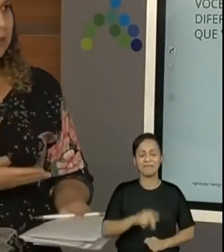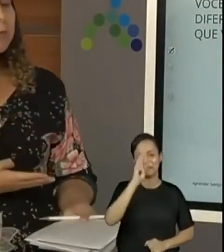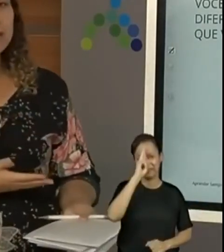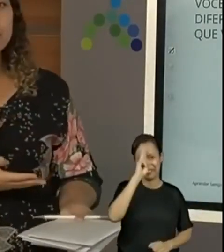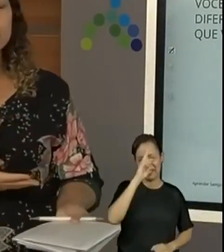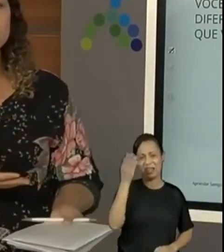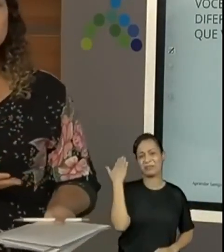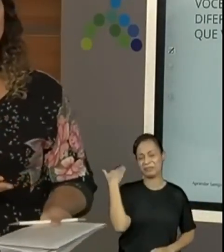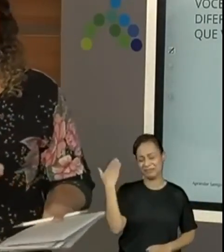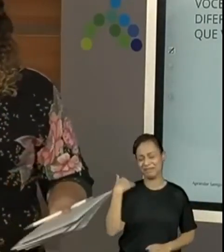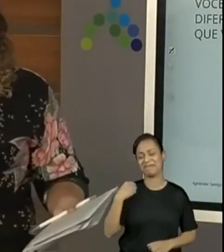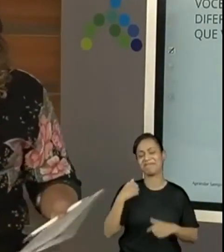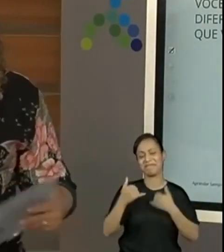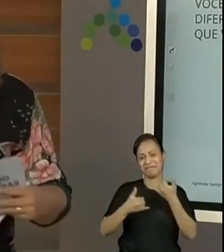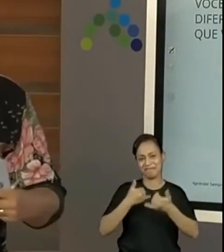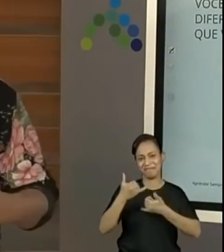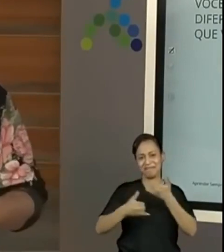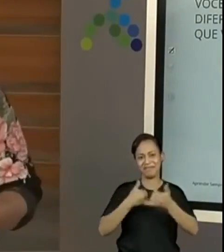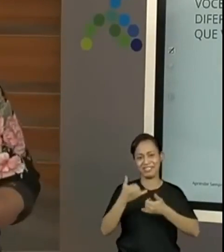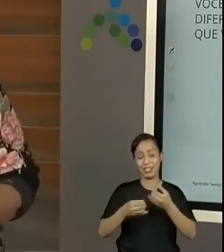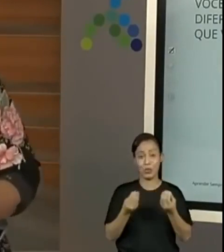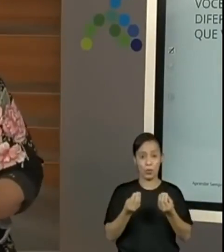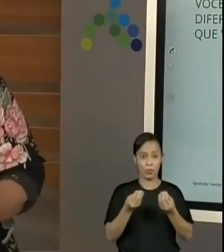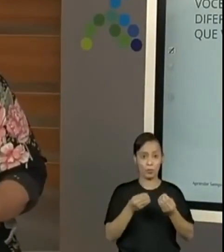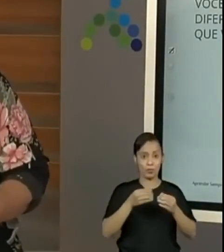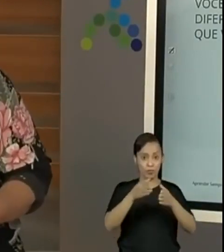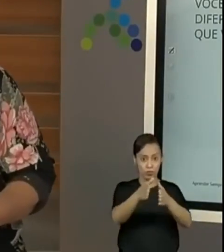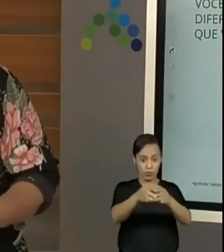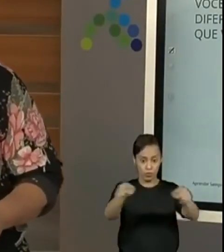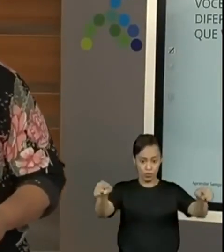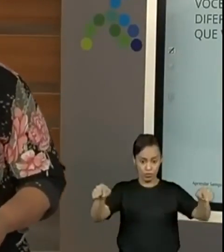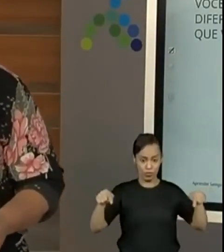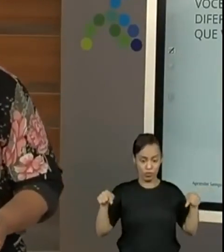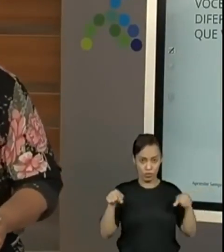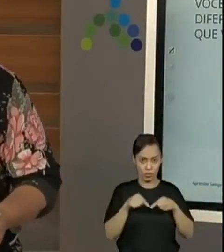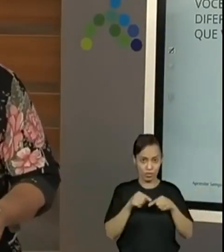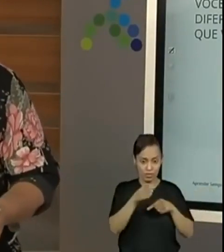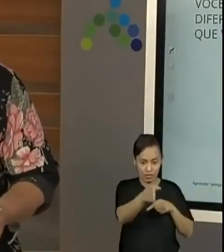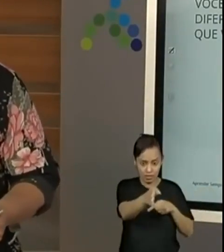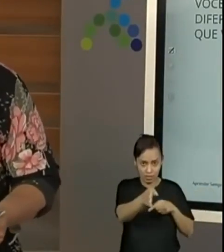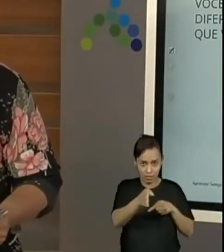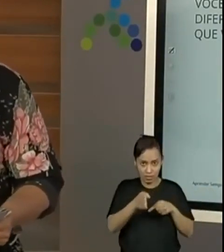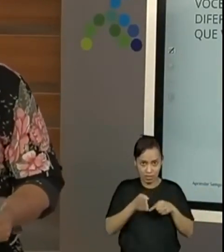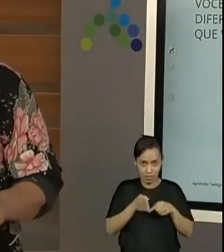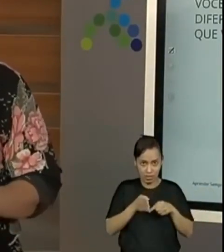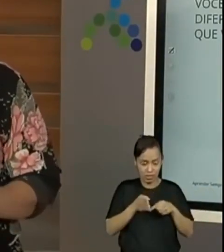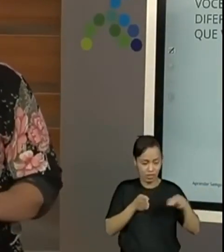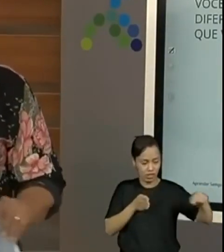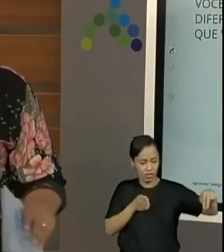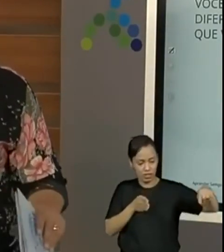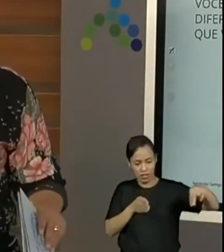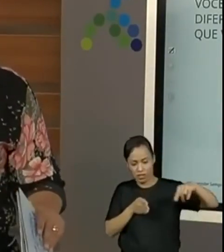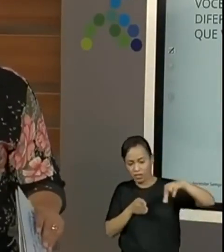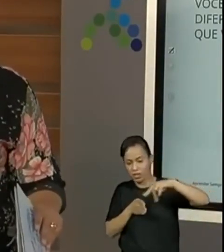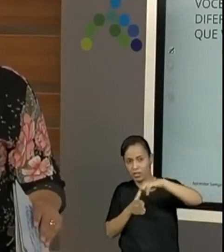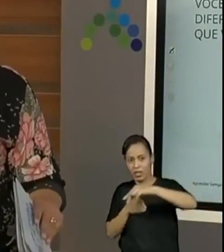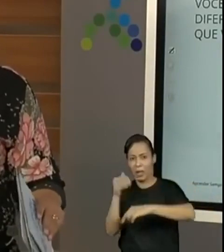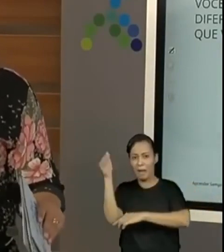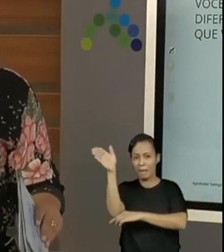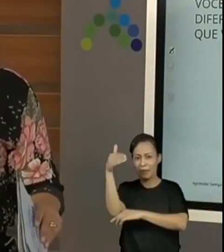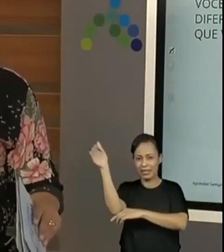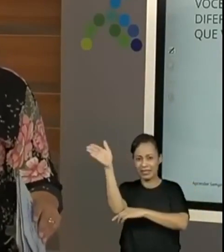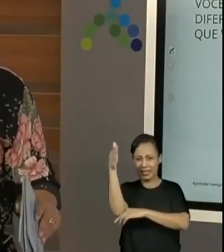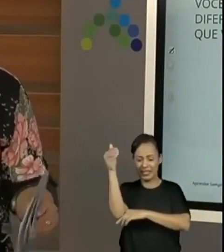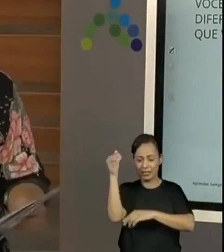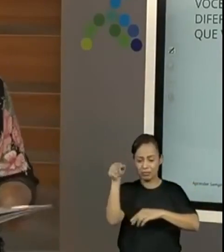acho que você também, né, sim, professor? Quando a gente vai lá pegar a bandeira, se você está atrás da linha do fundo, você fica ali na